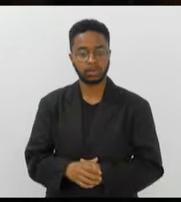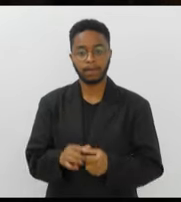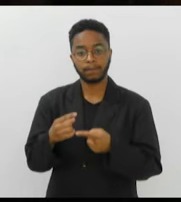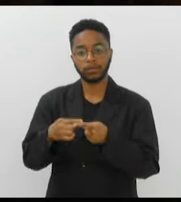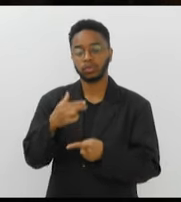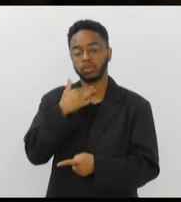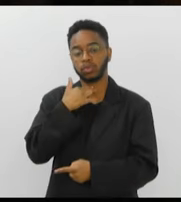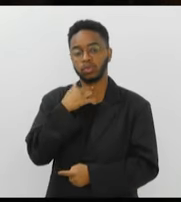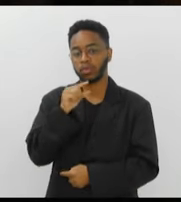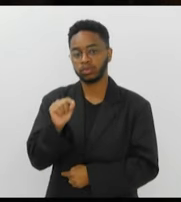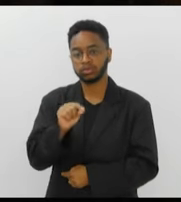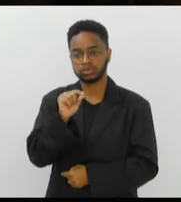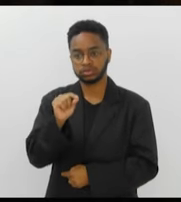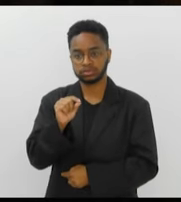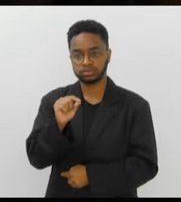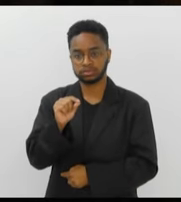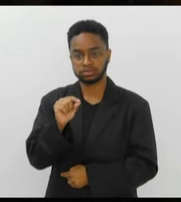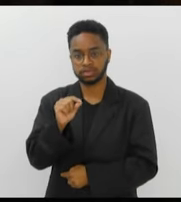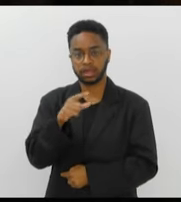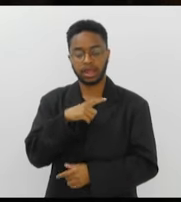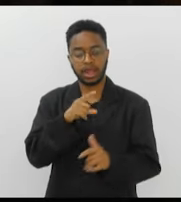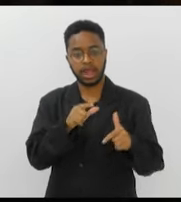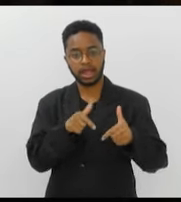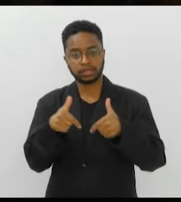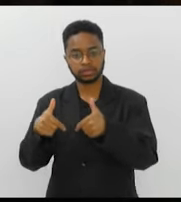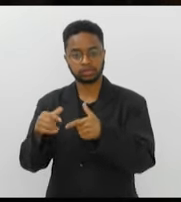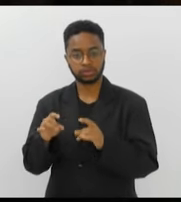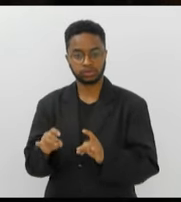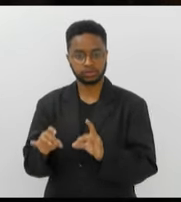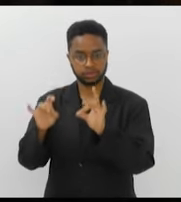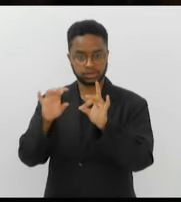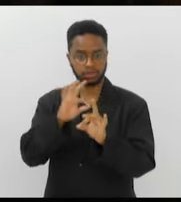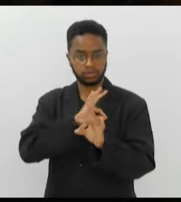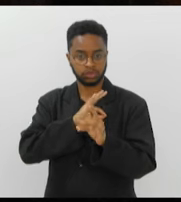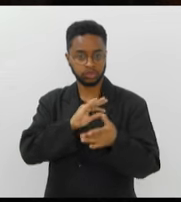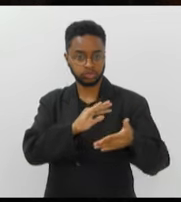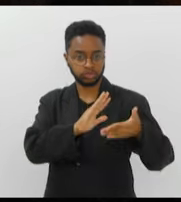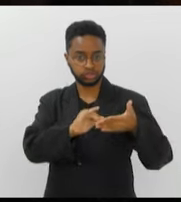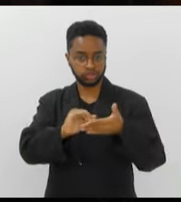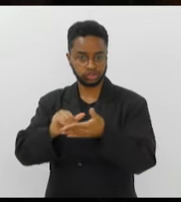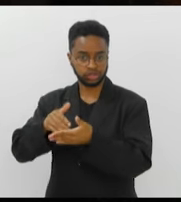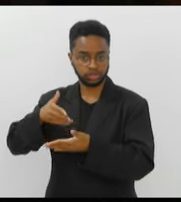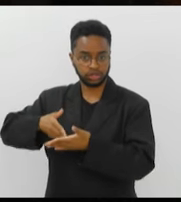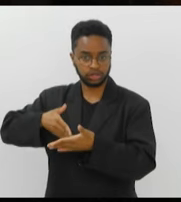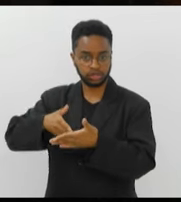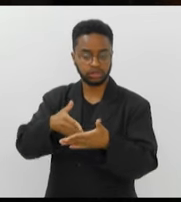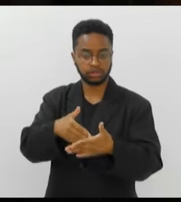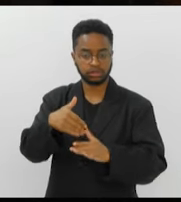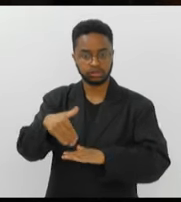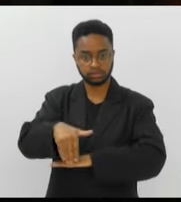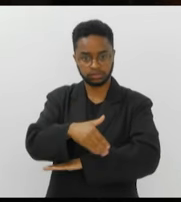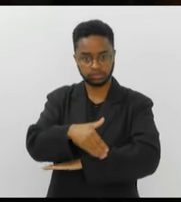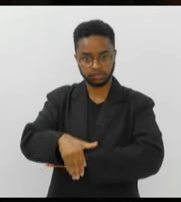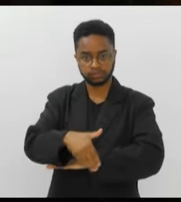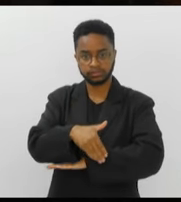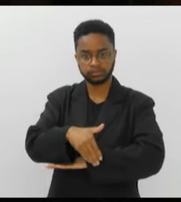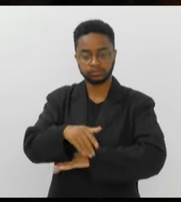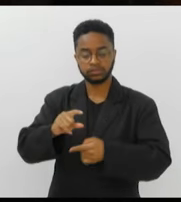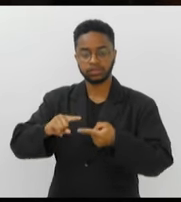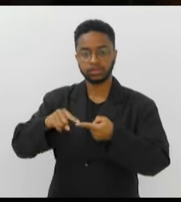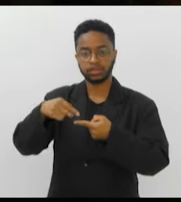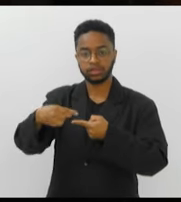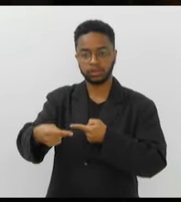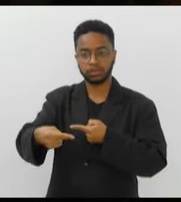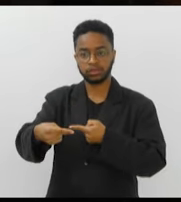pode é vir uma operação especial, retirar as barricadas e